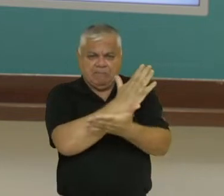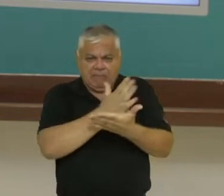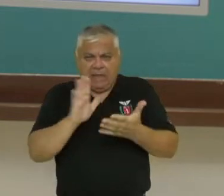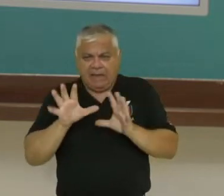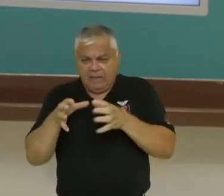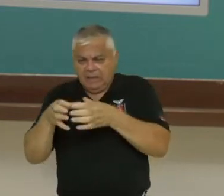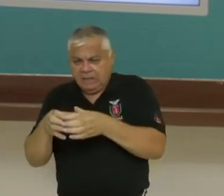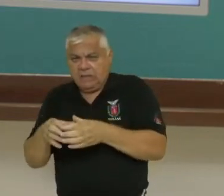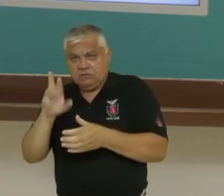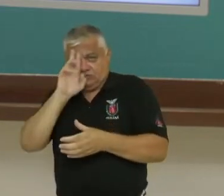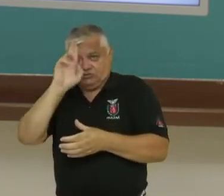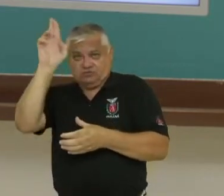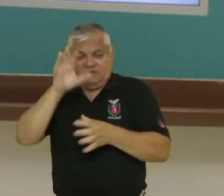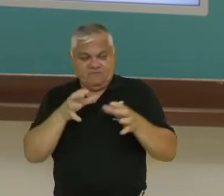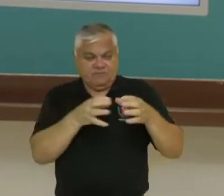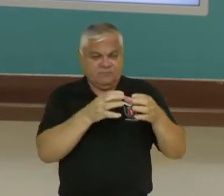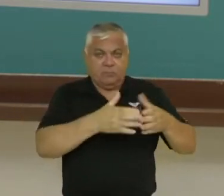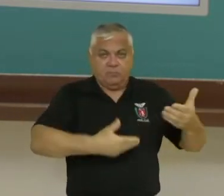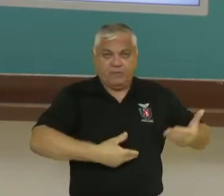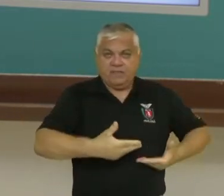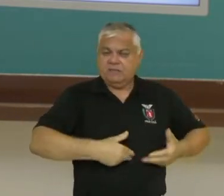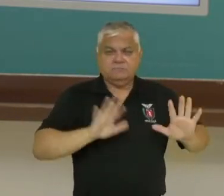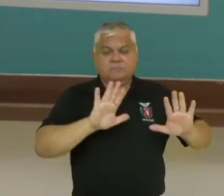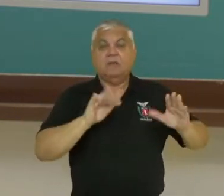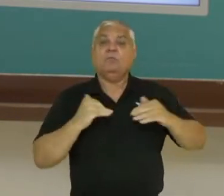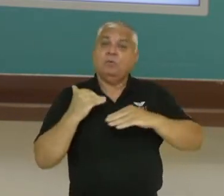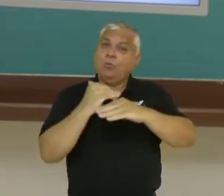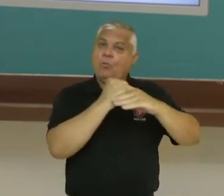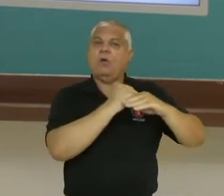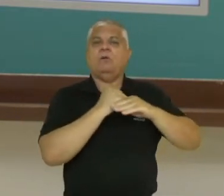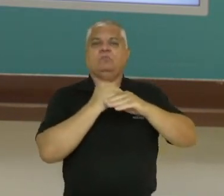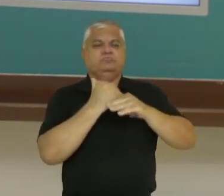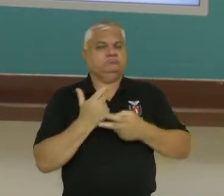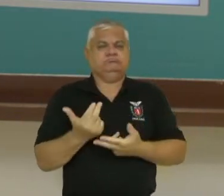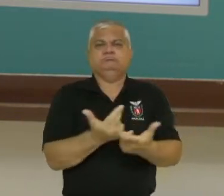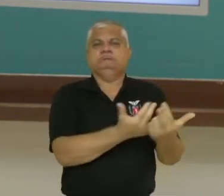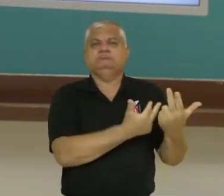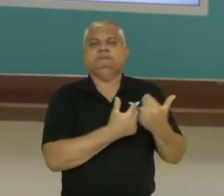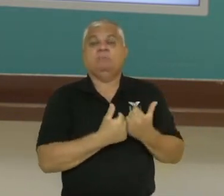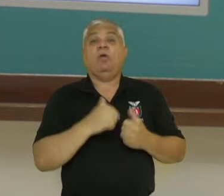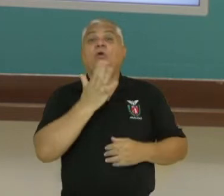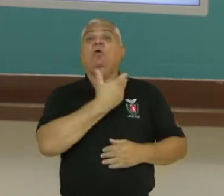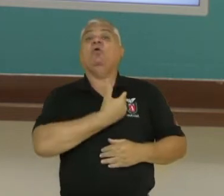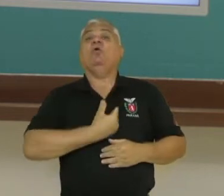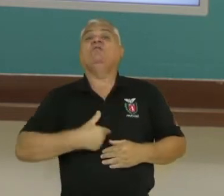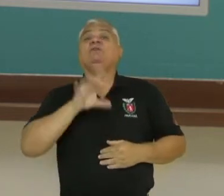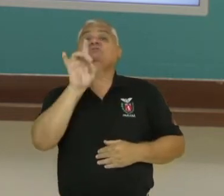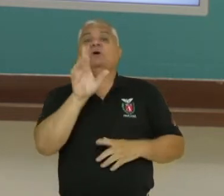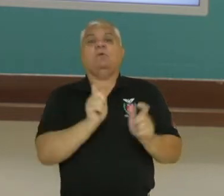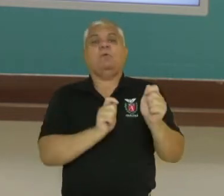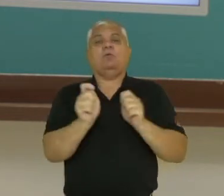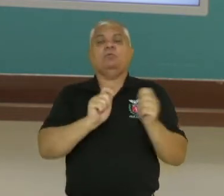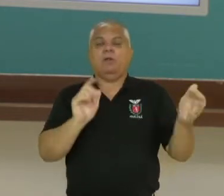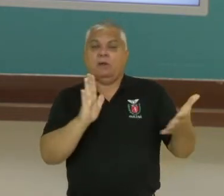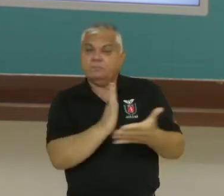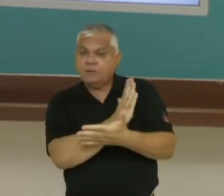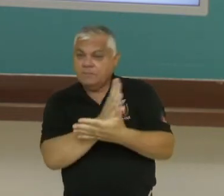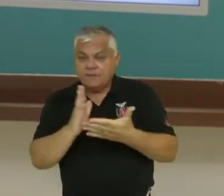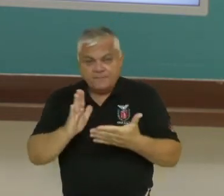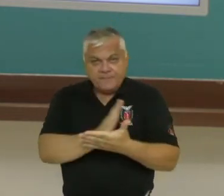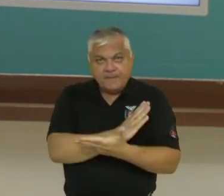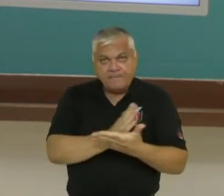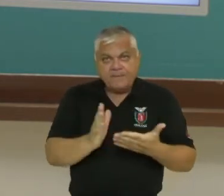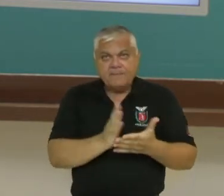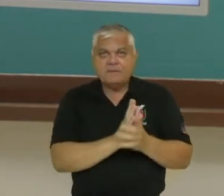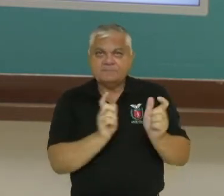classes. Todos seriam iguais e o Estado apenas controlaria essa divisão dos